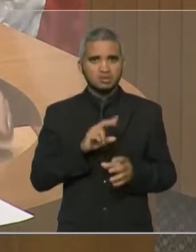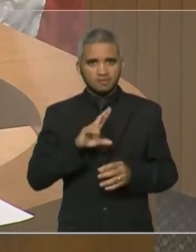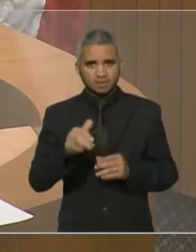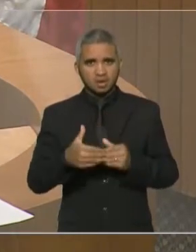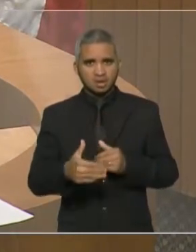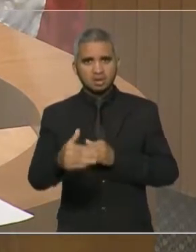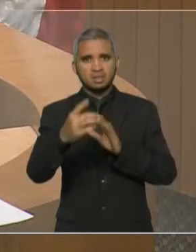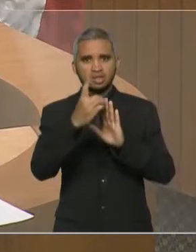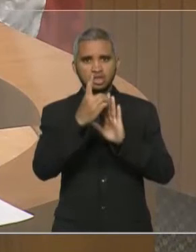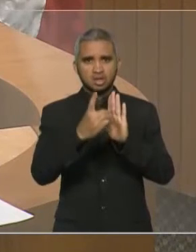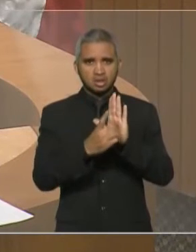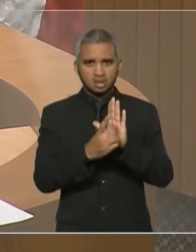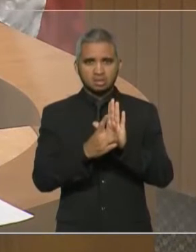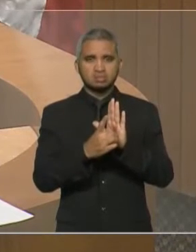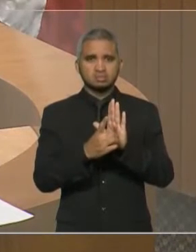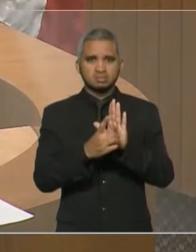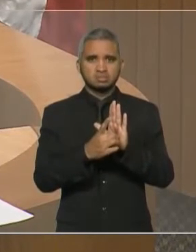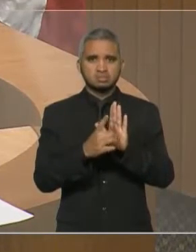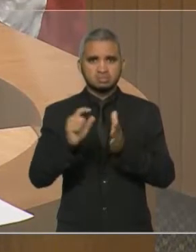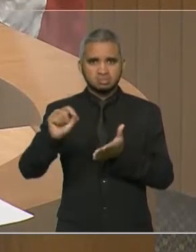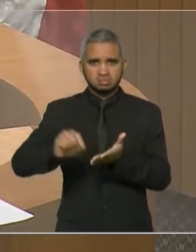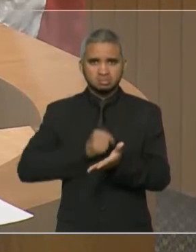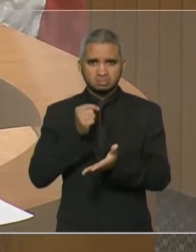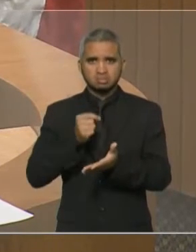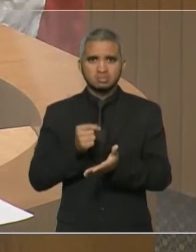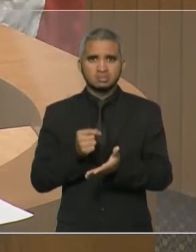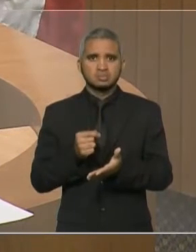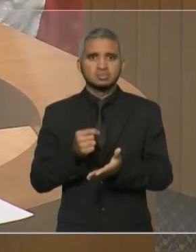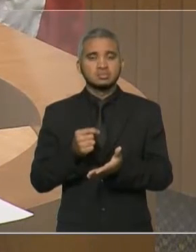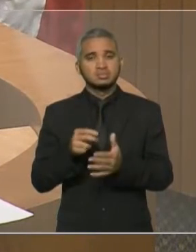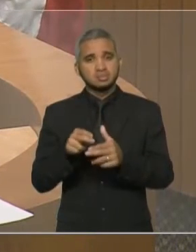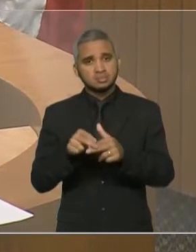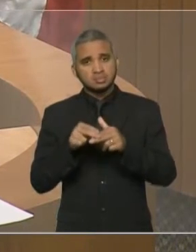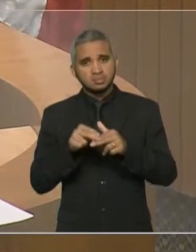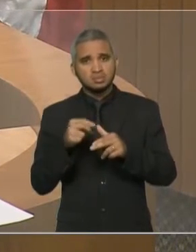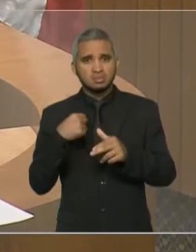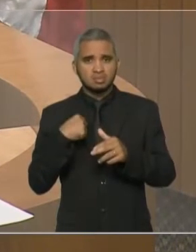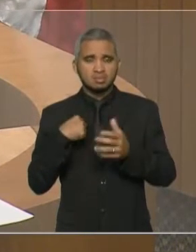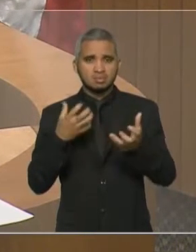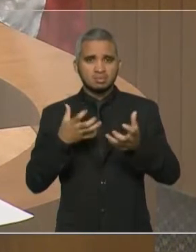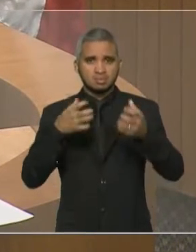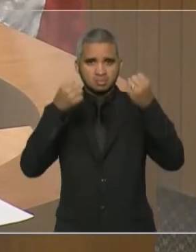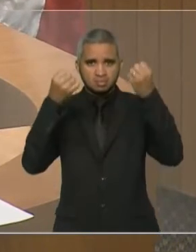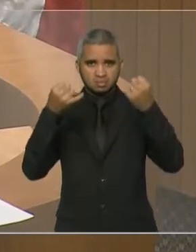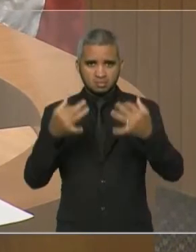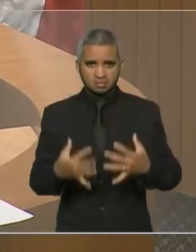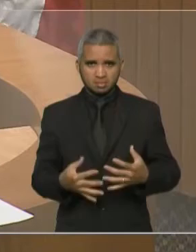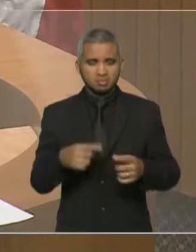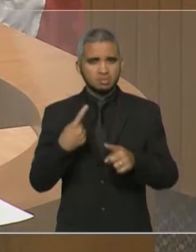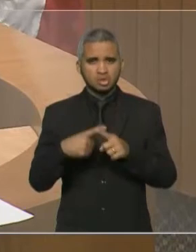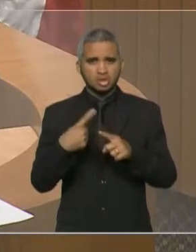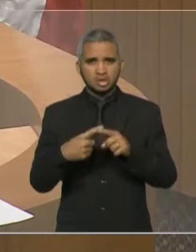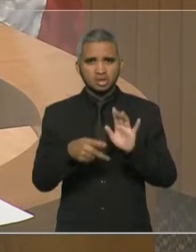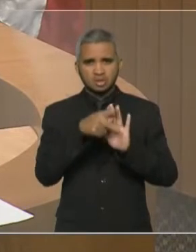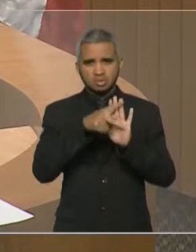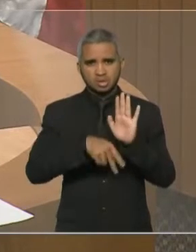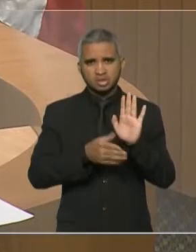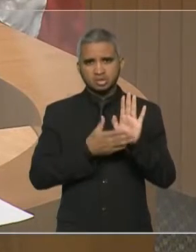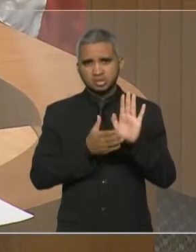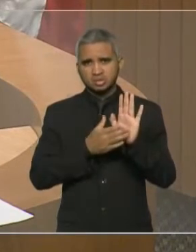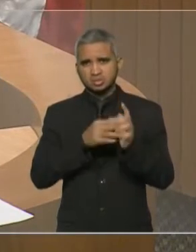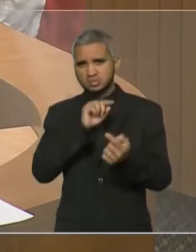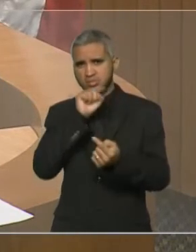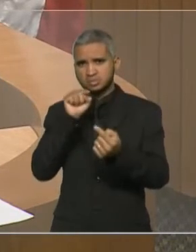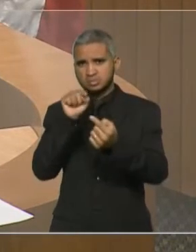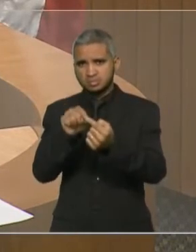e permitam-me explicar a quem quer entender o sentido desse projeto. Hoje, os